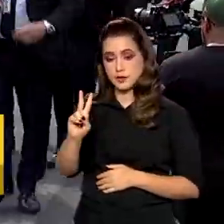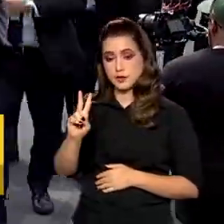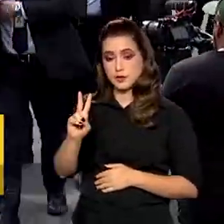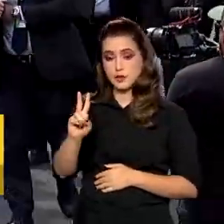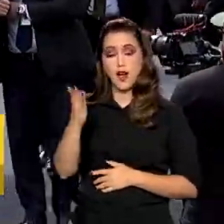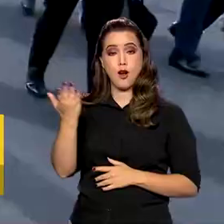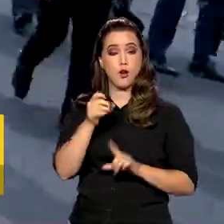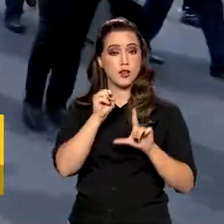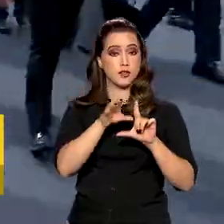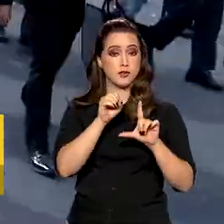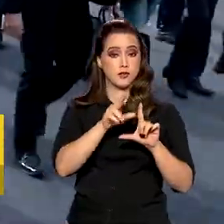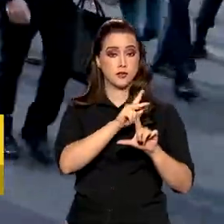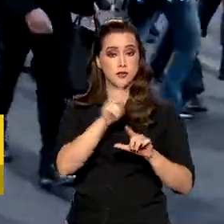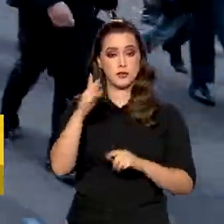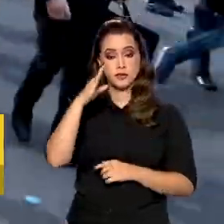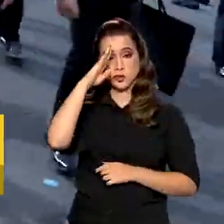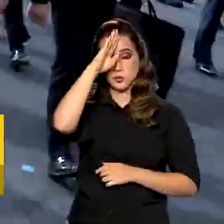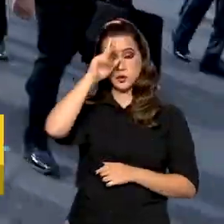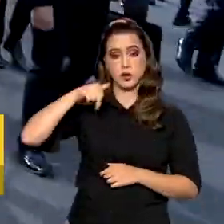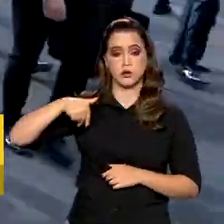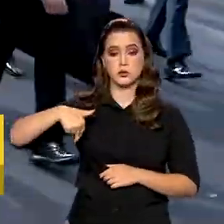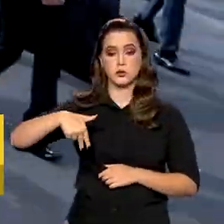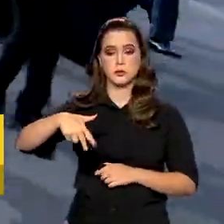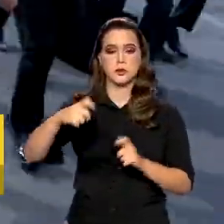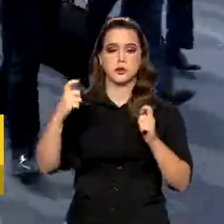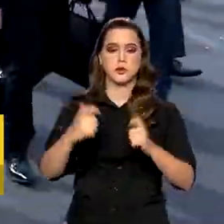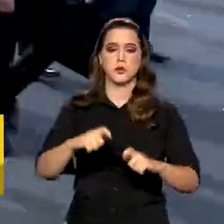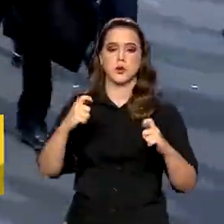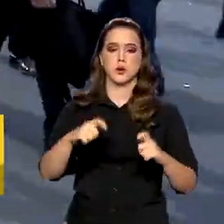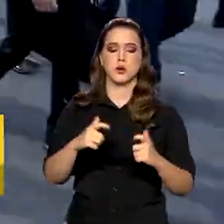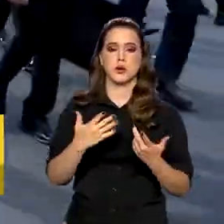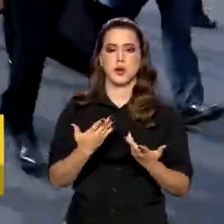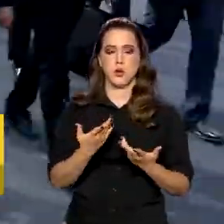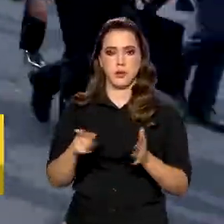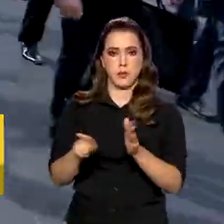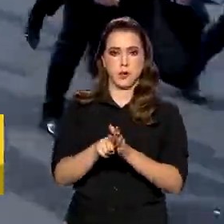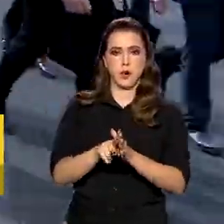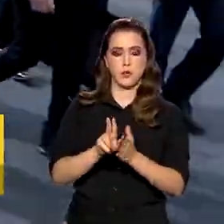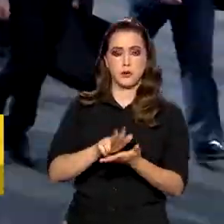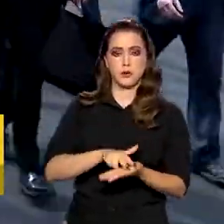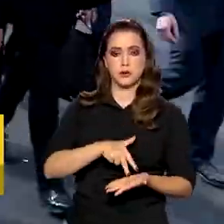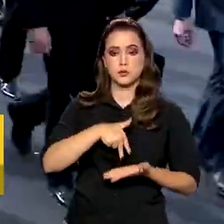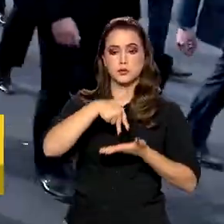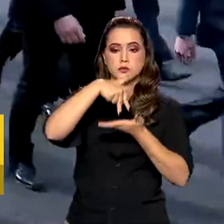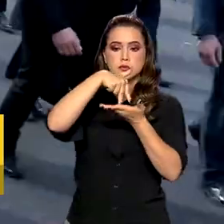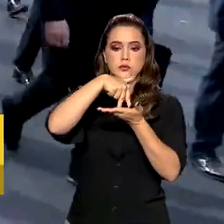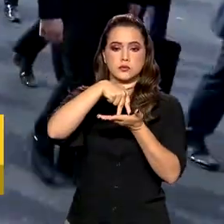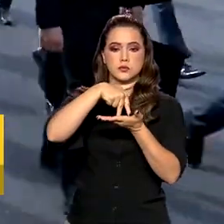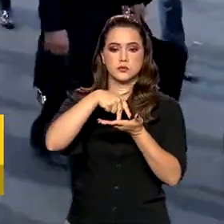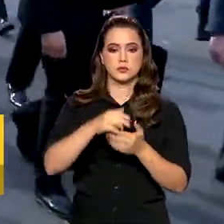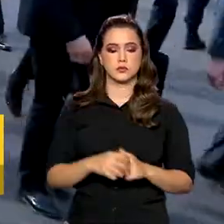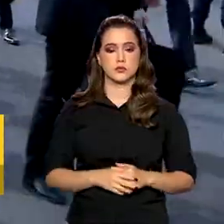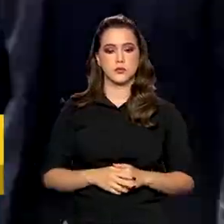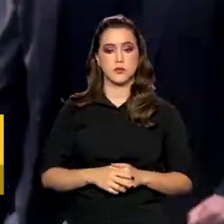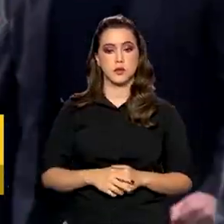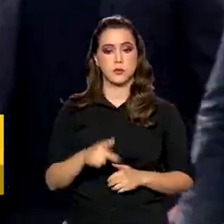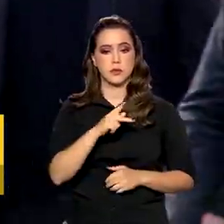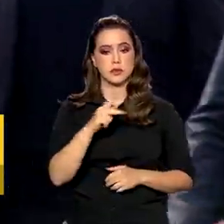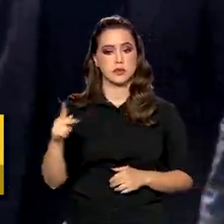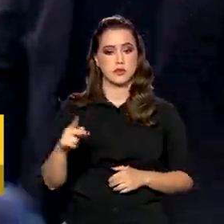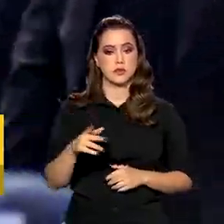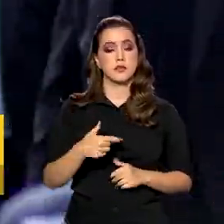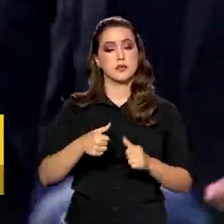vivo. O presidente se direcionando ali ao palanque presidencial, não é isso, coronel? O presidente agora, ele se deslocou um pouco à frente do palanque,